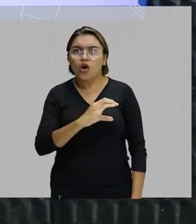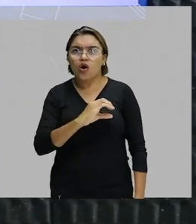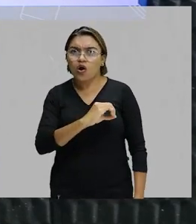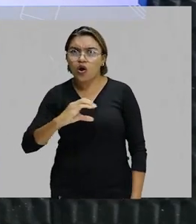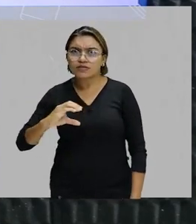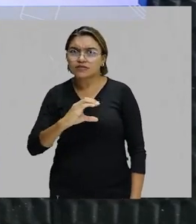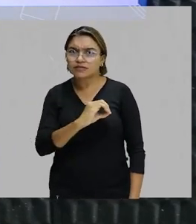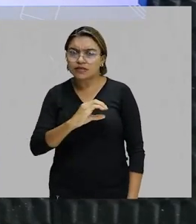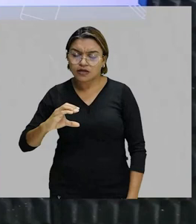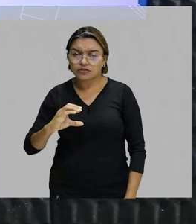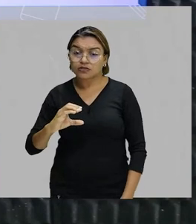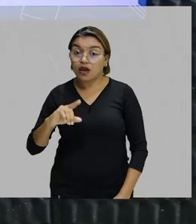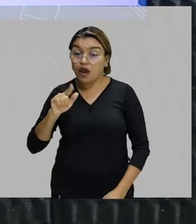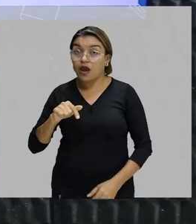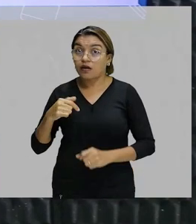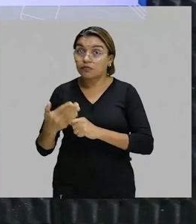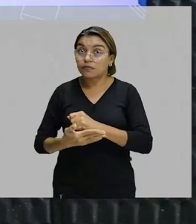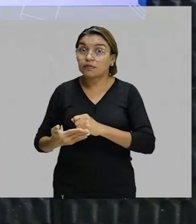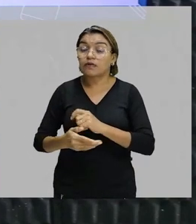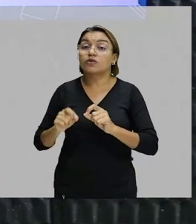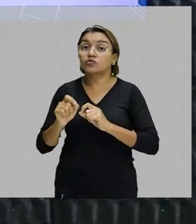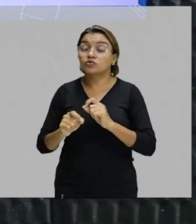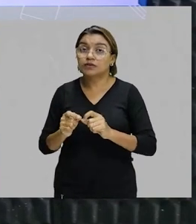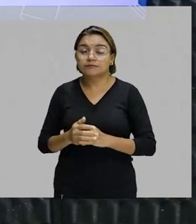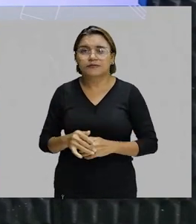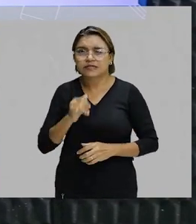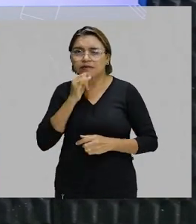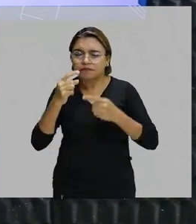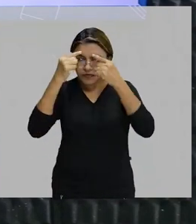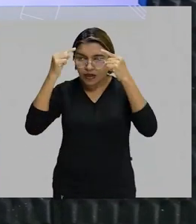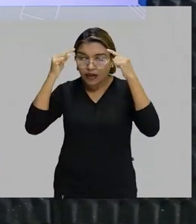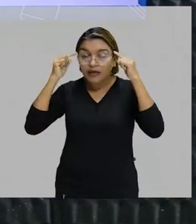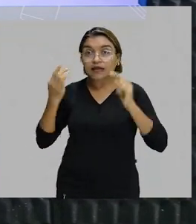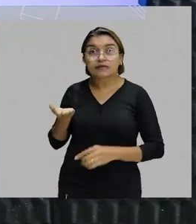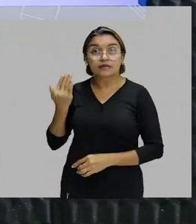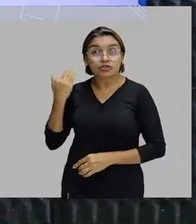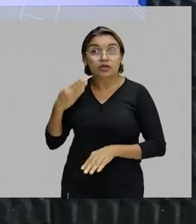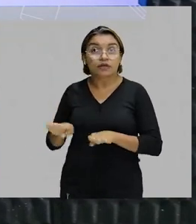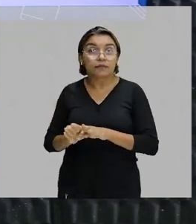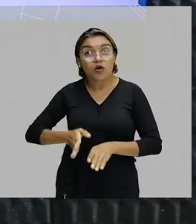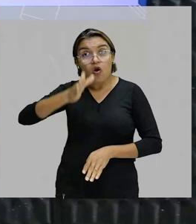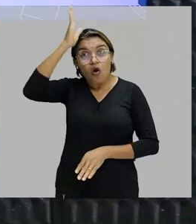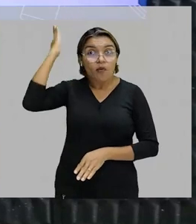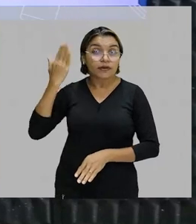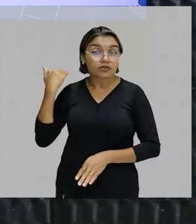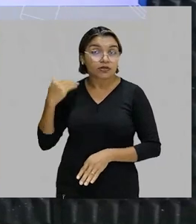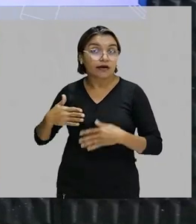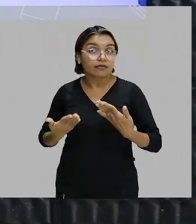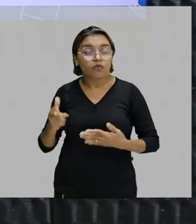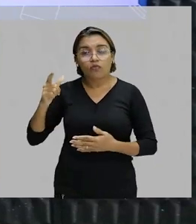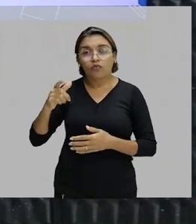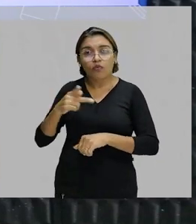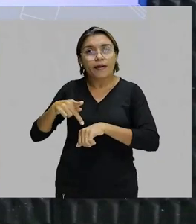civilizações grega e romana Ou seja a Grécia antiga e a Roma antiga e os alemães na